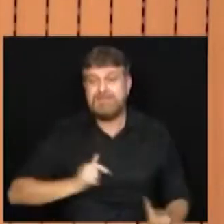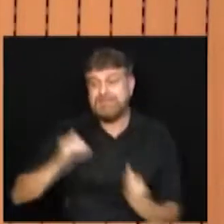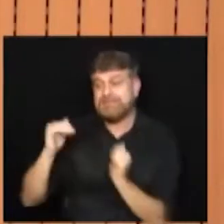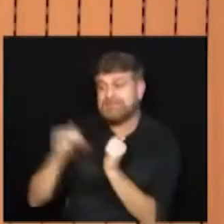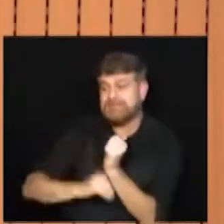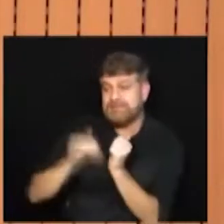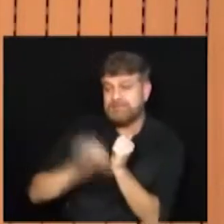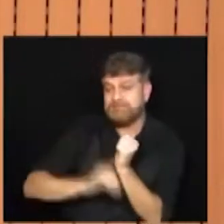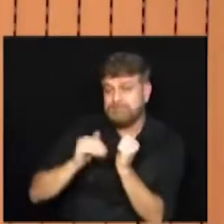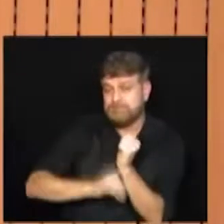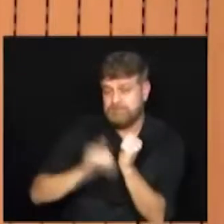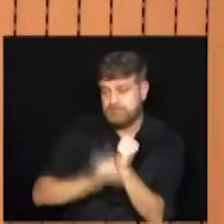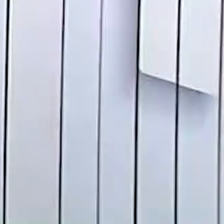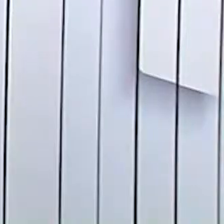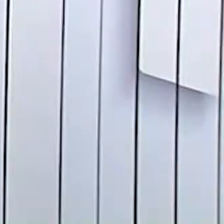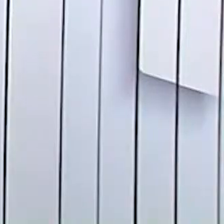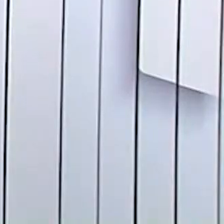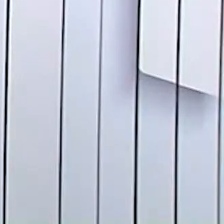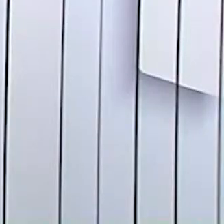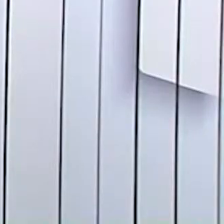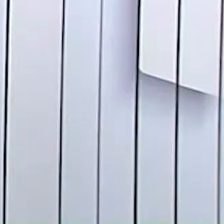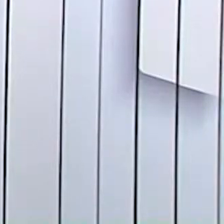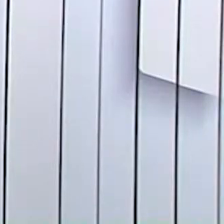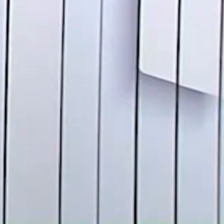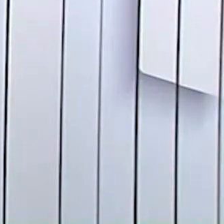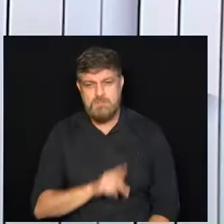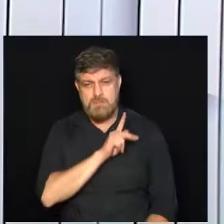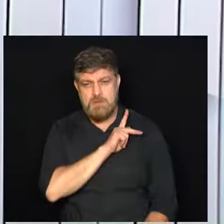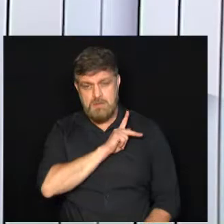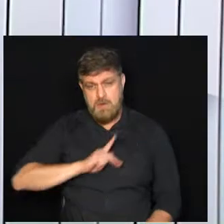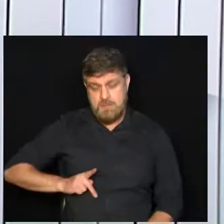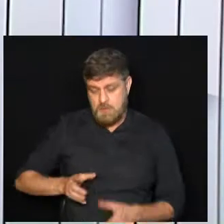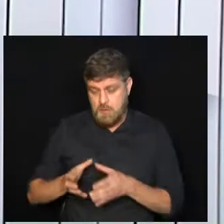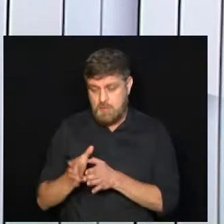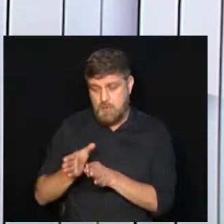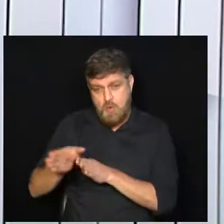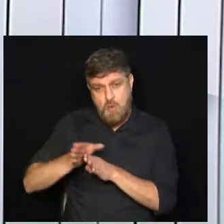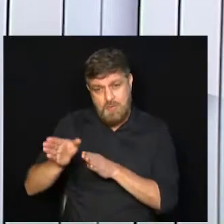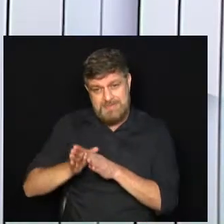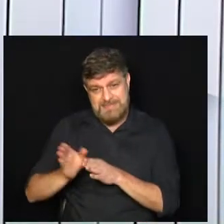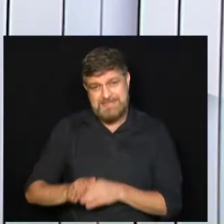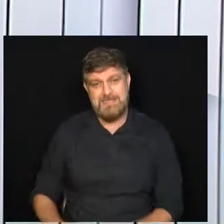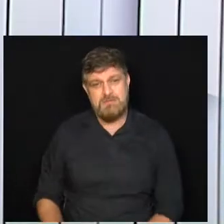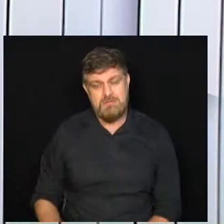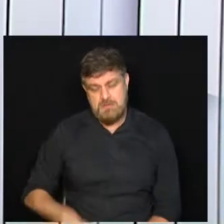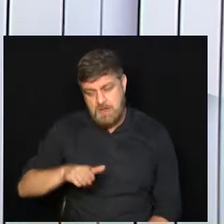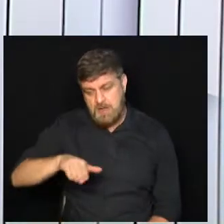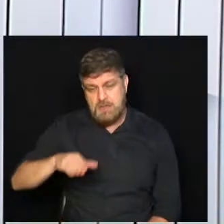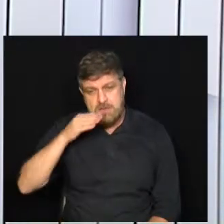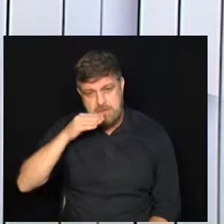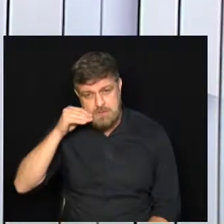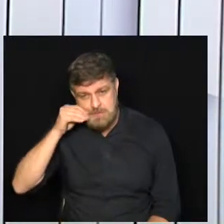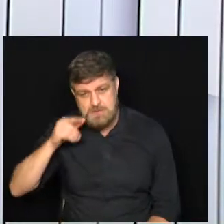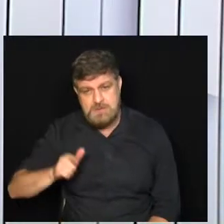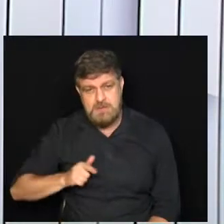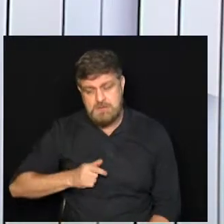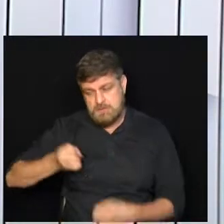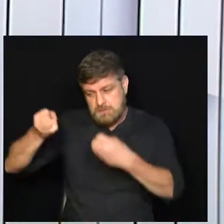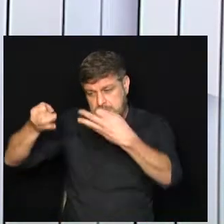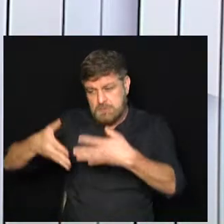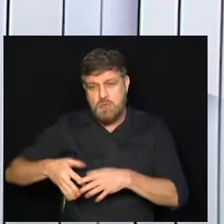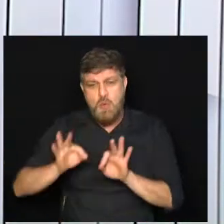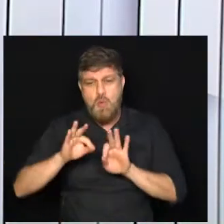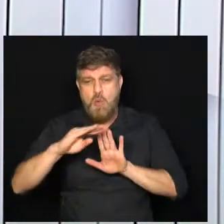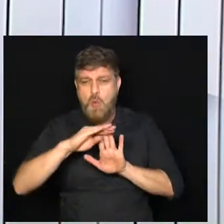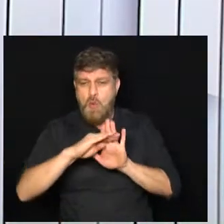sigilo dos denunciantes. O presidente do Conselho Municipal dos Direitos da Criança e do Adolescente falou sobre o